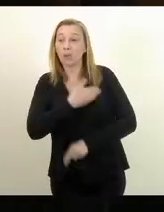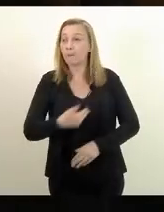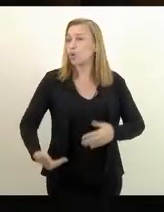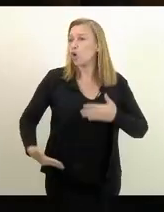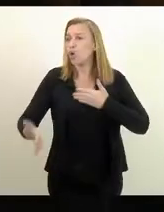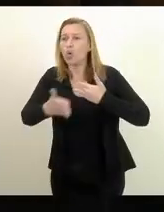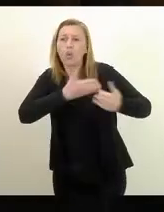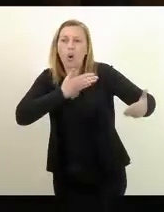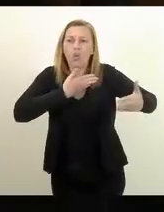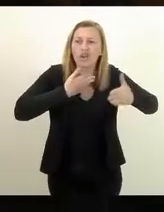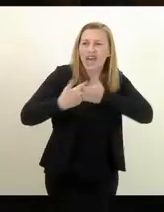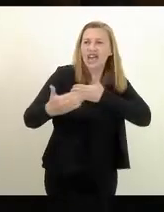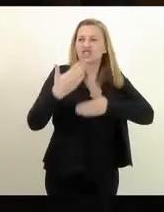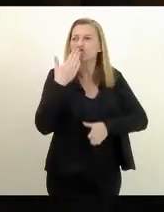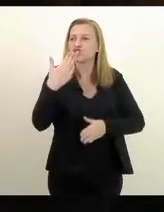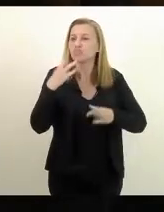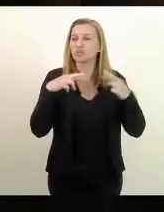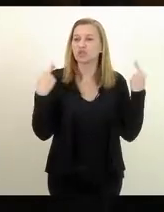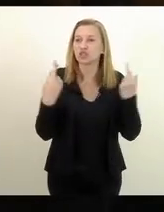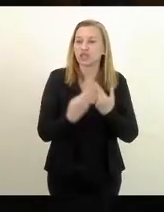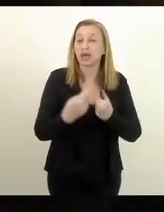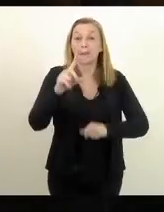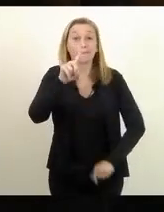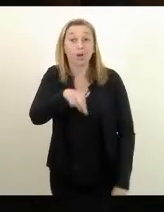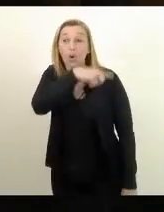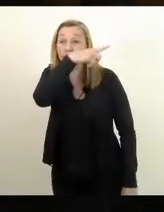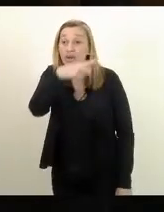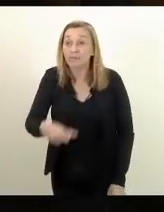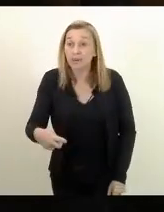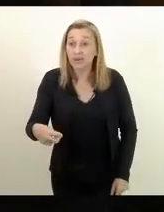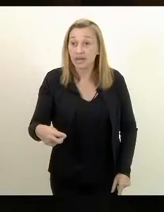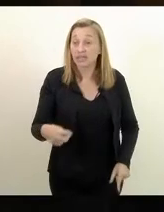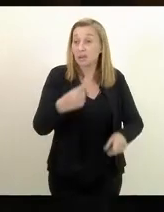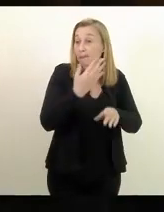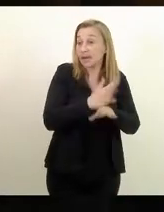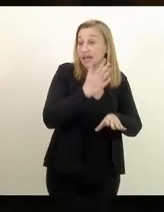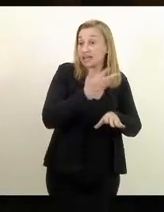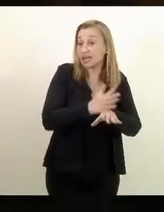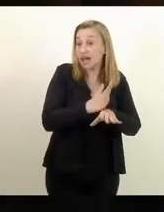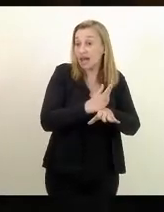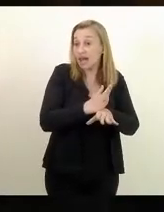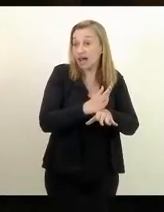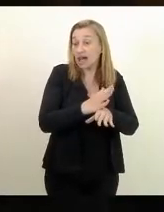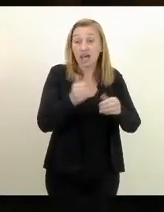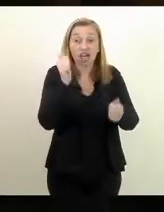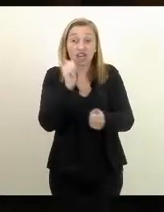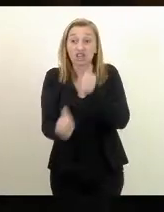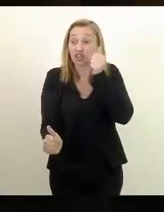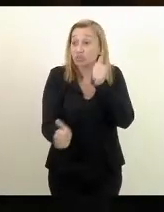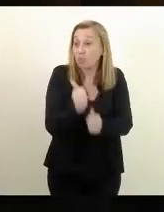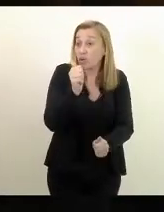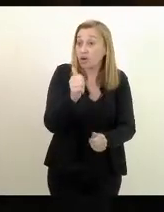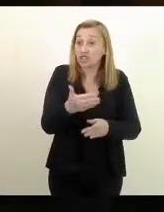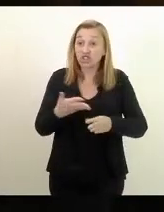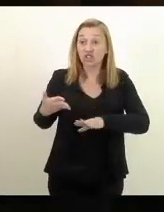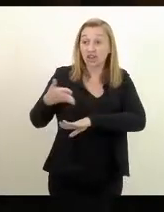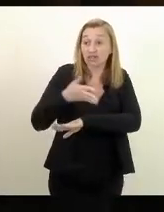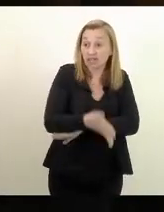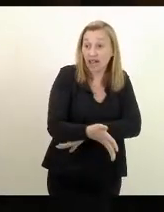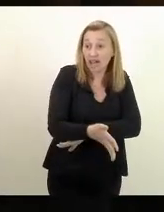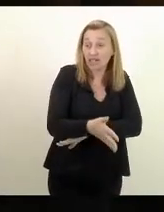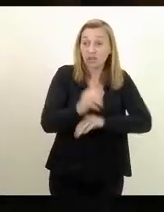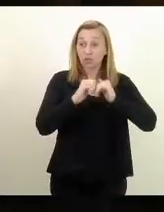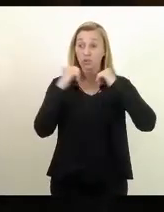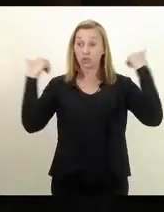qualquer espécie. Elas são proibidas de praticar esportes proibidas de entrar num estádio